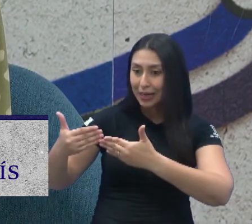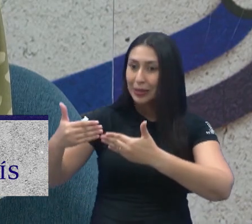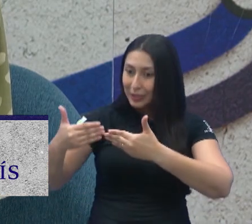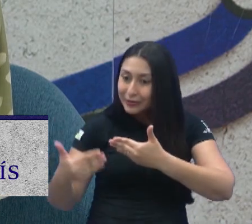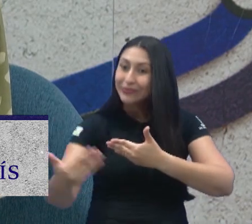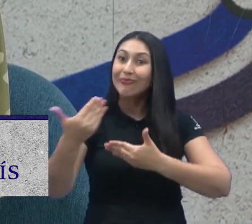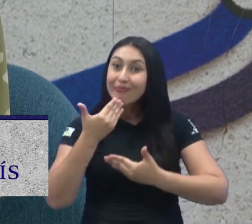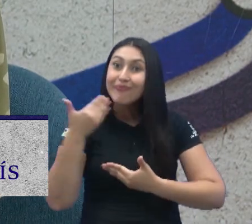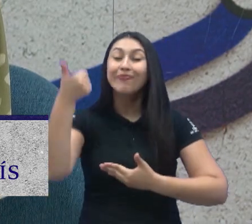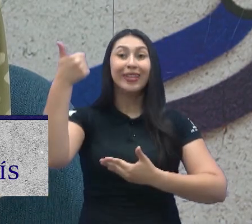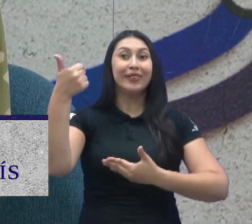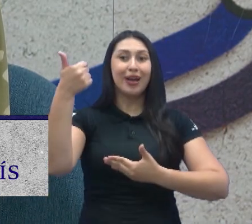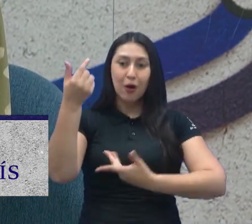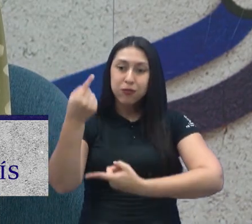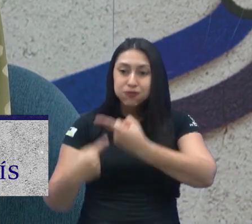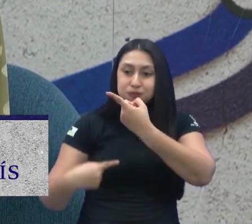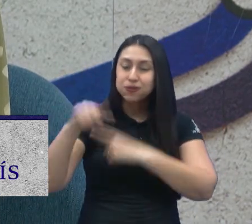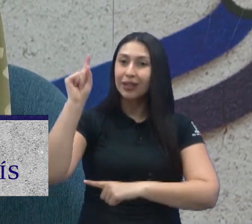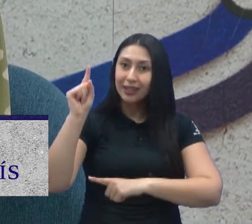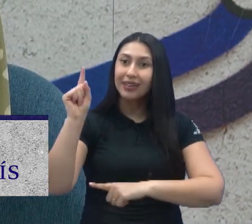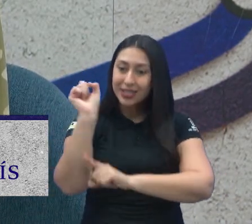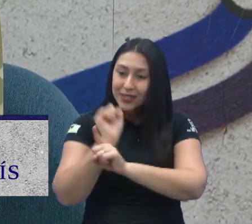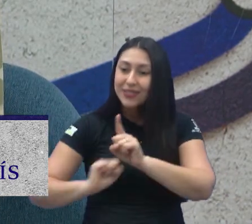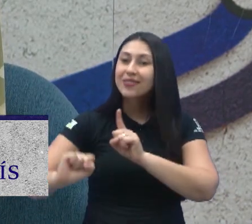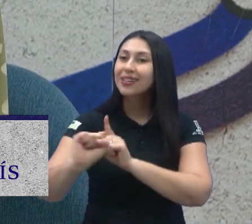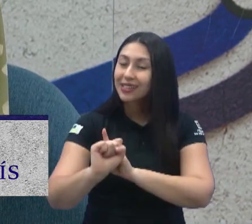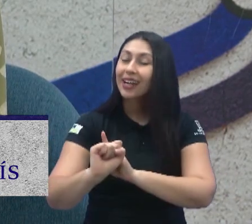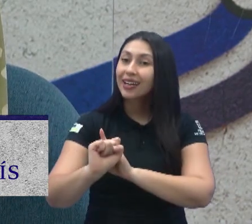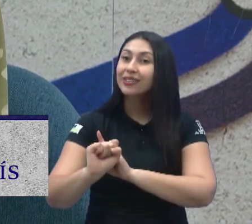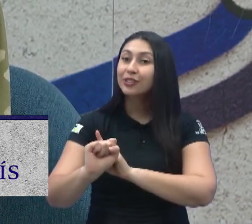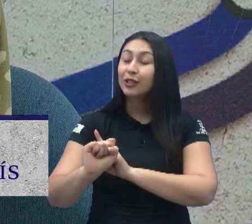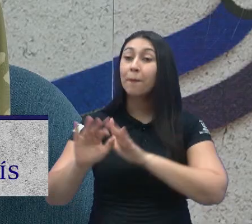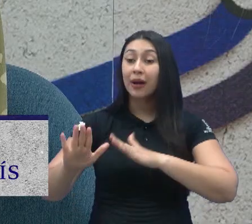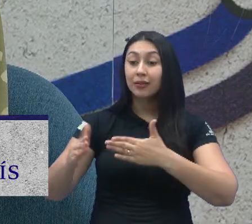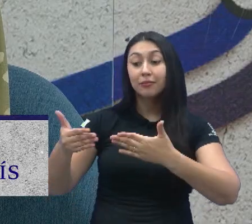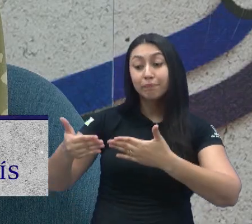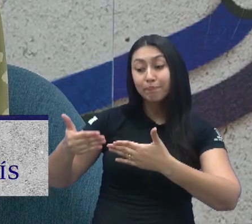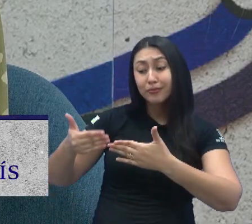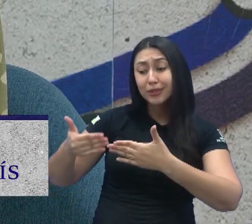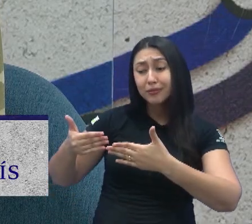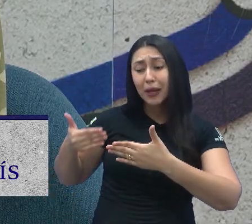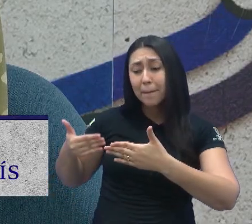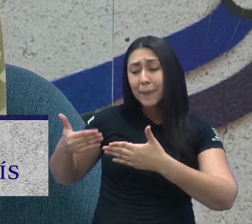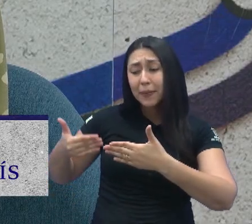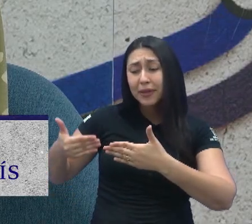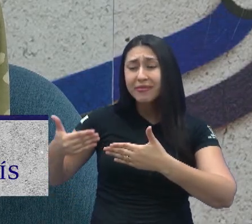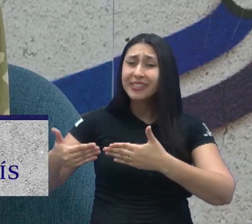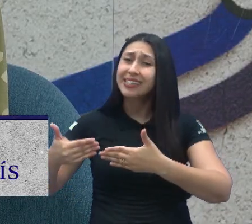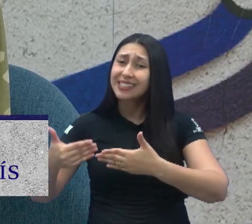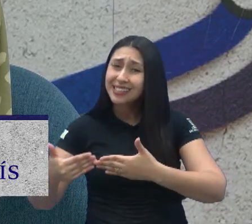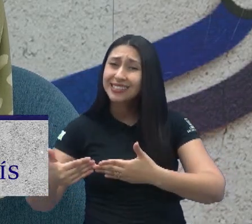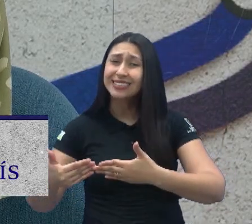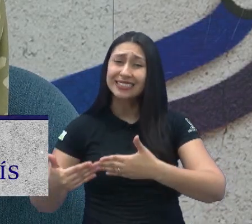melhorias na sociedade como um todo em relação ao mercado de trabalho, nós teremos aí alguns